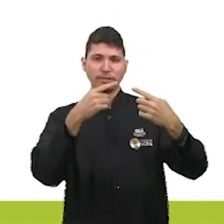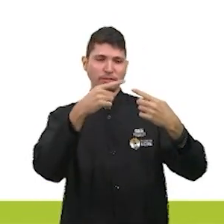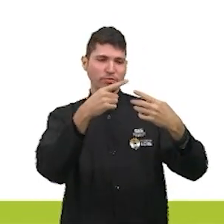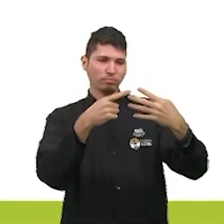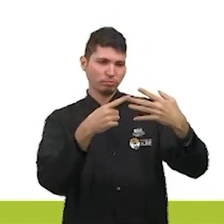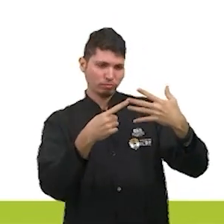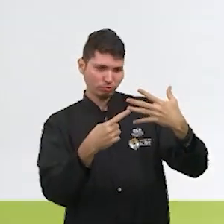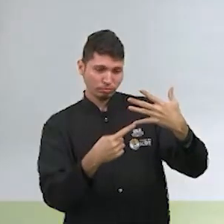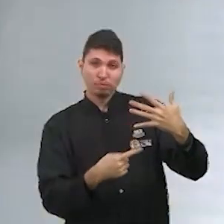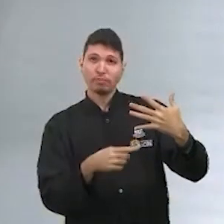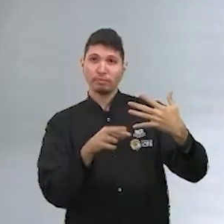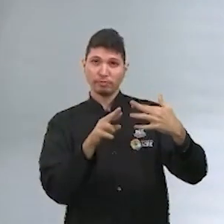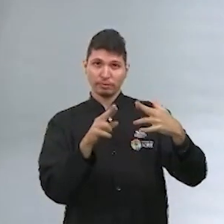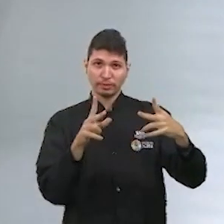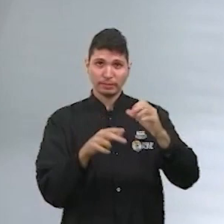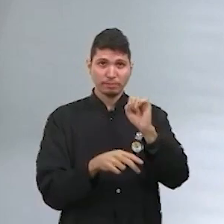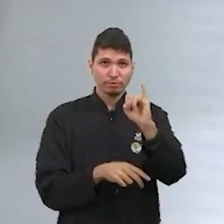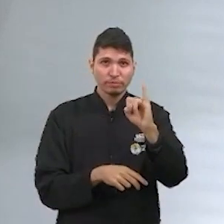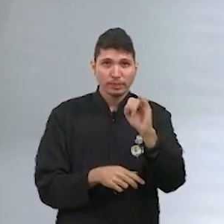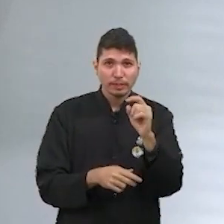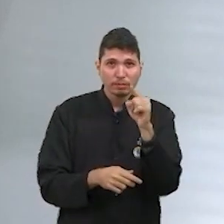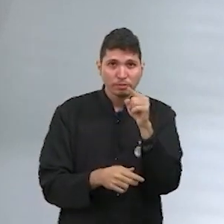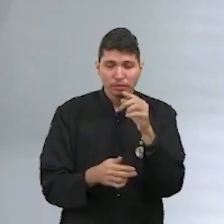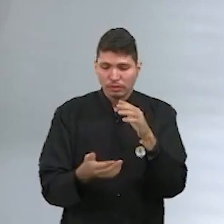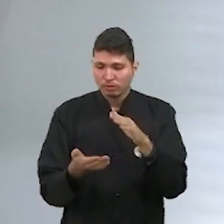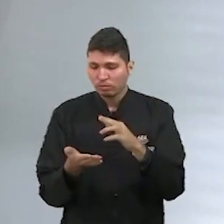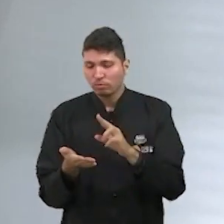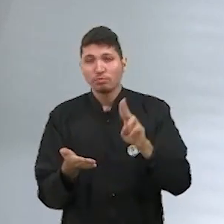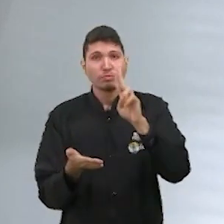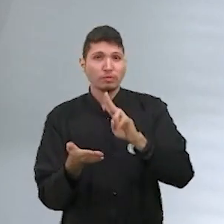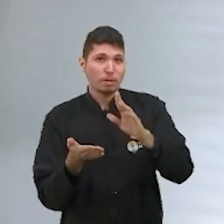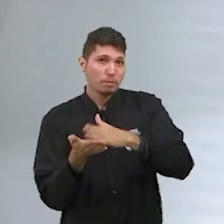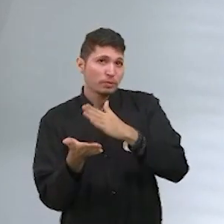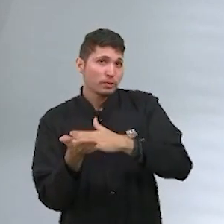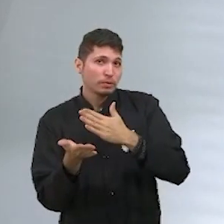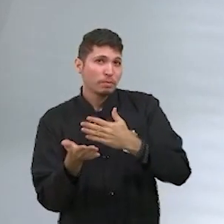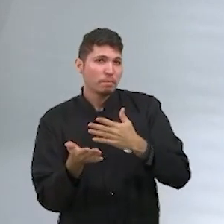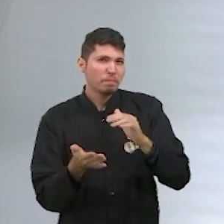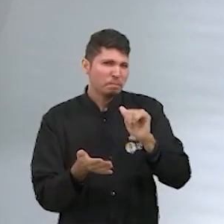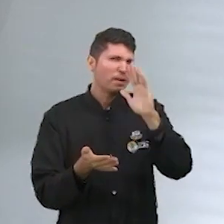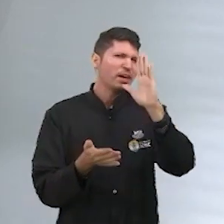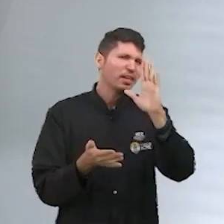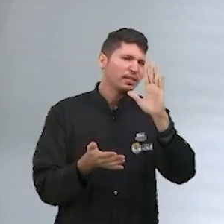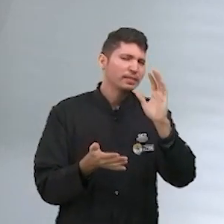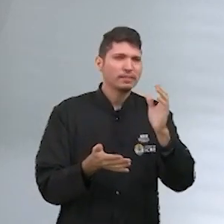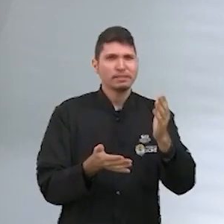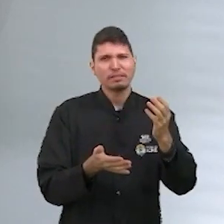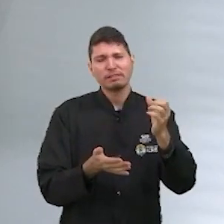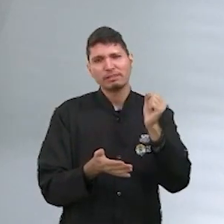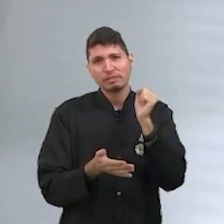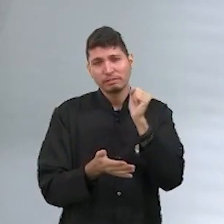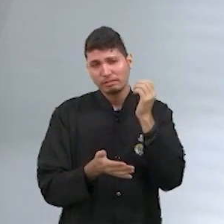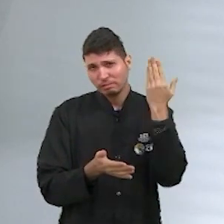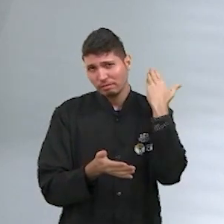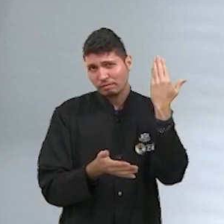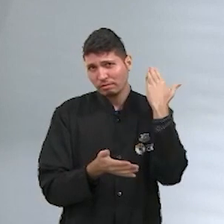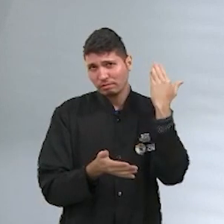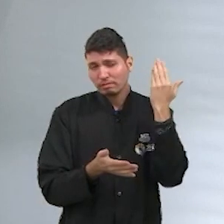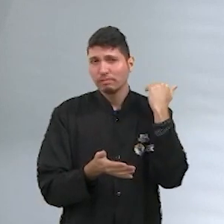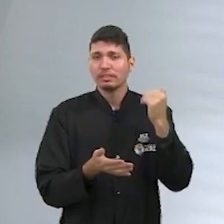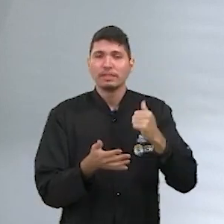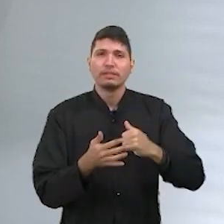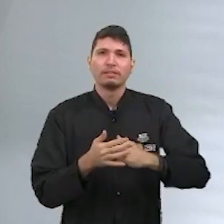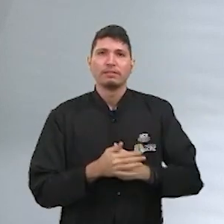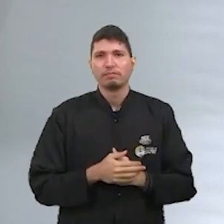você pegar alguns livros antigos, um pouquinho mais antigos, essas forças elas podem